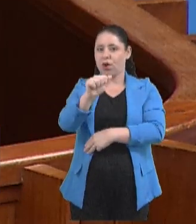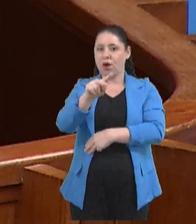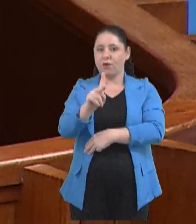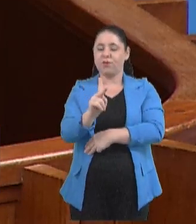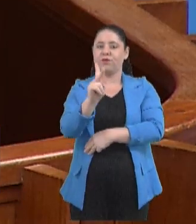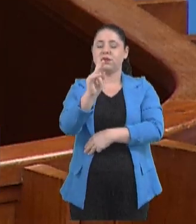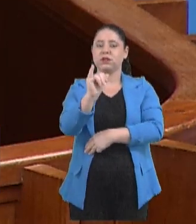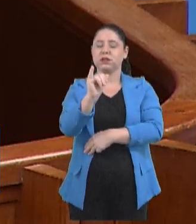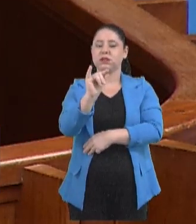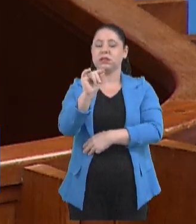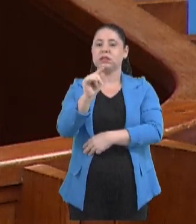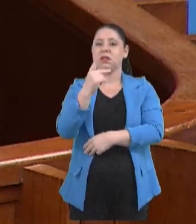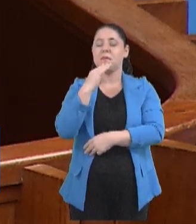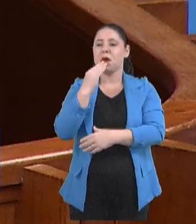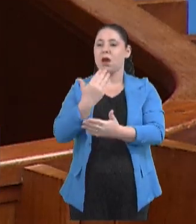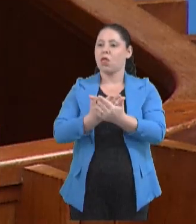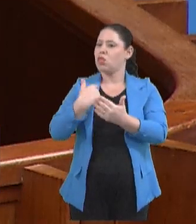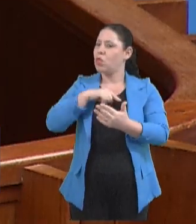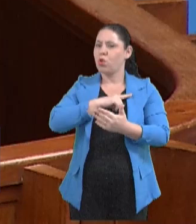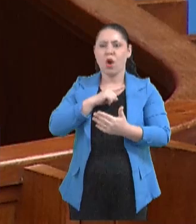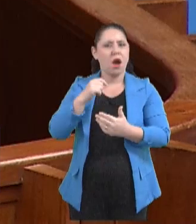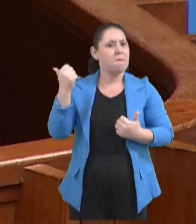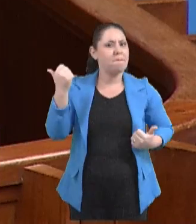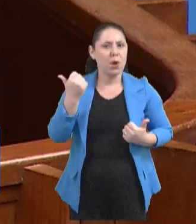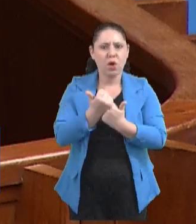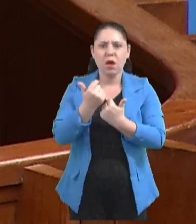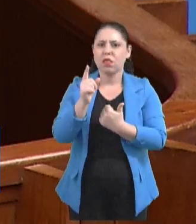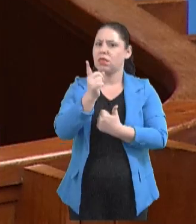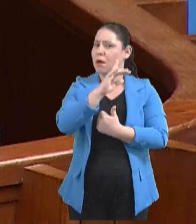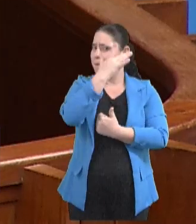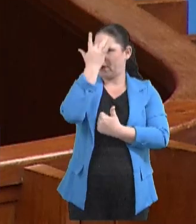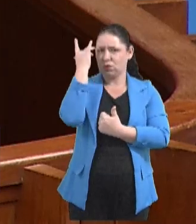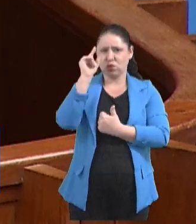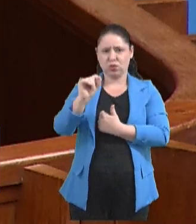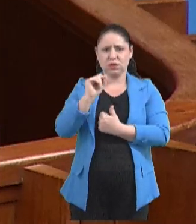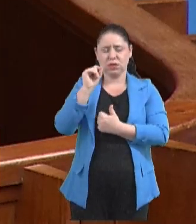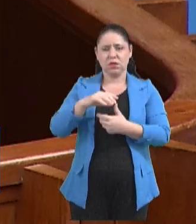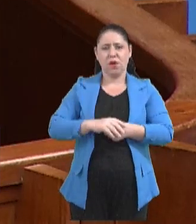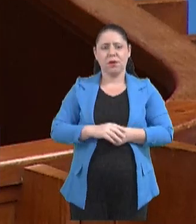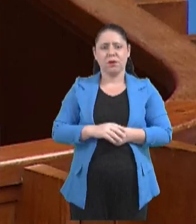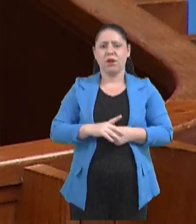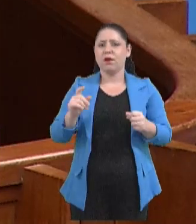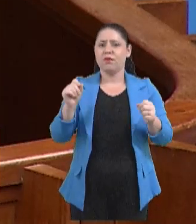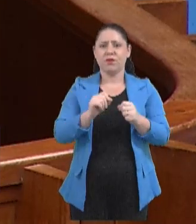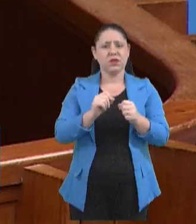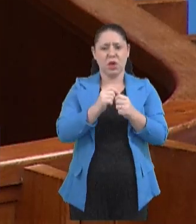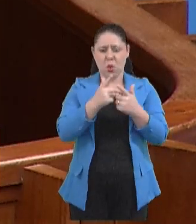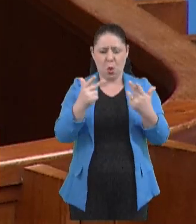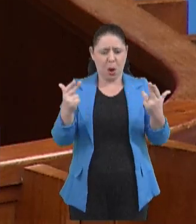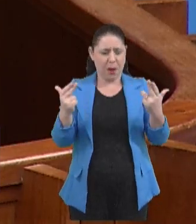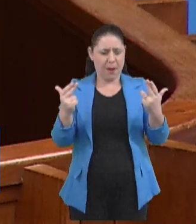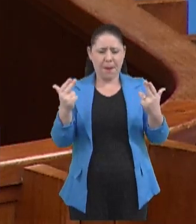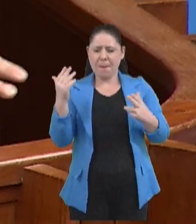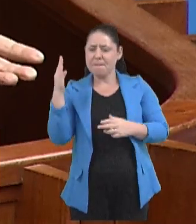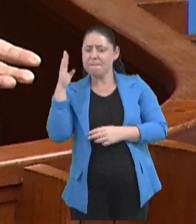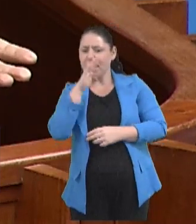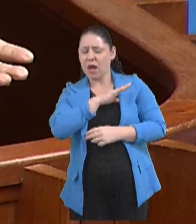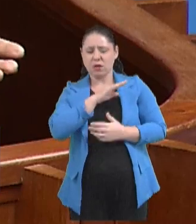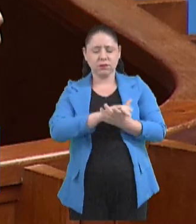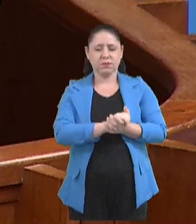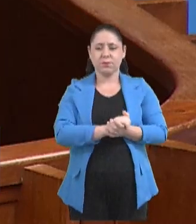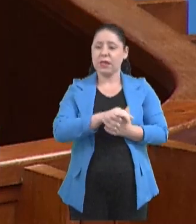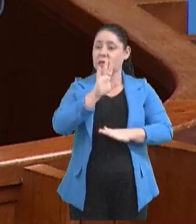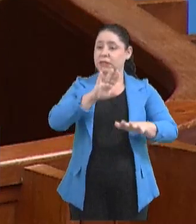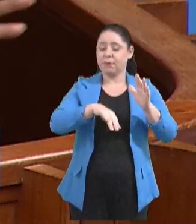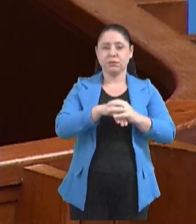interessante. Não podemos apoiar pessoas que façam uma coisa dessa. Tirar de um